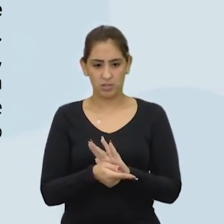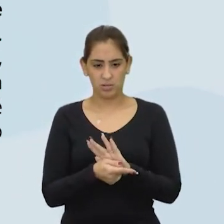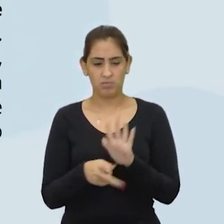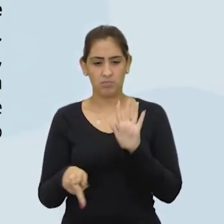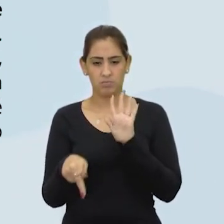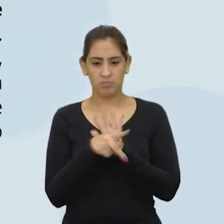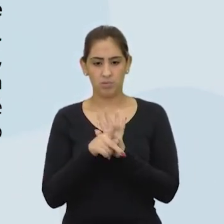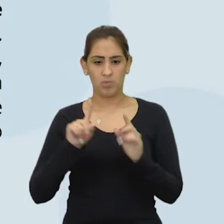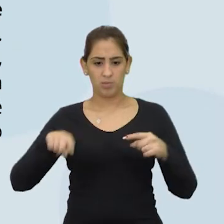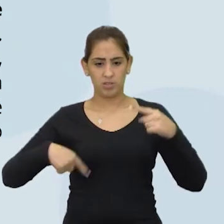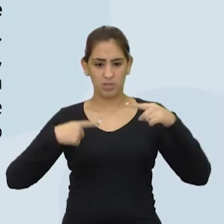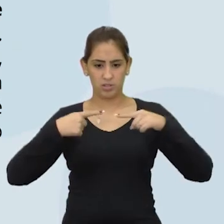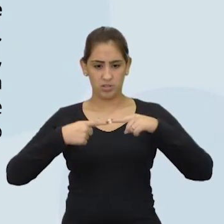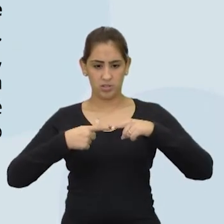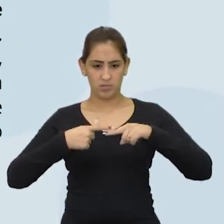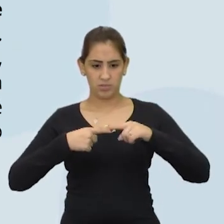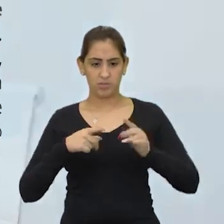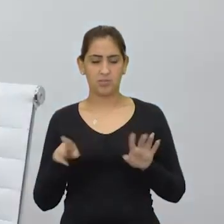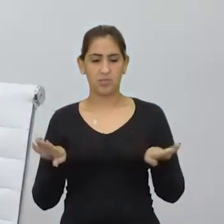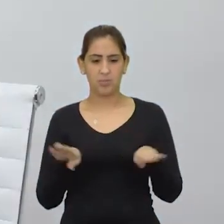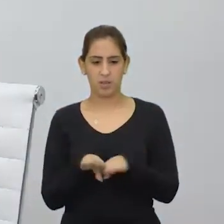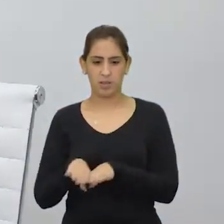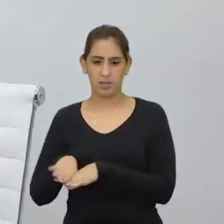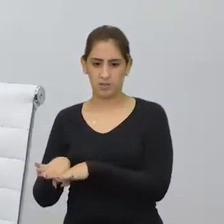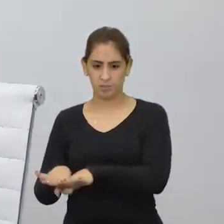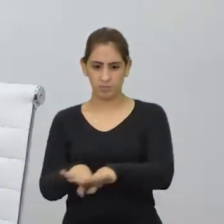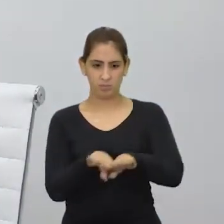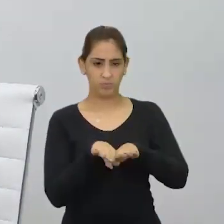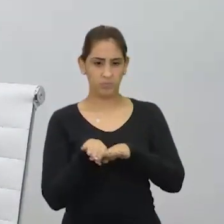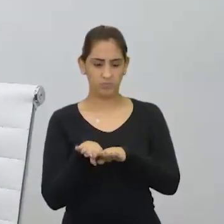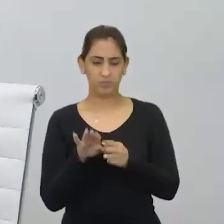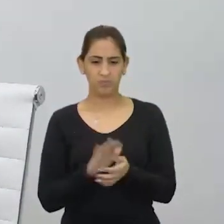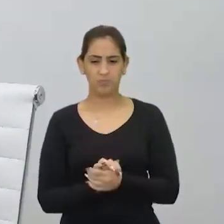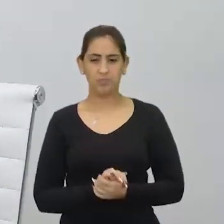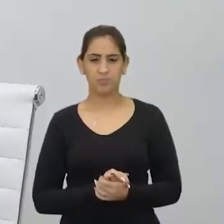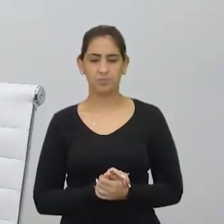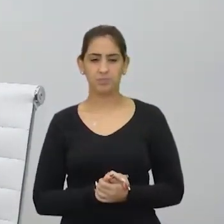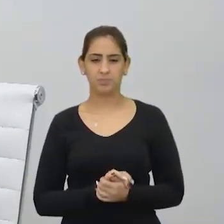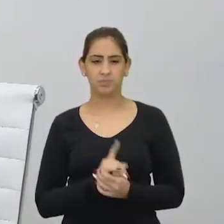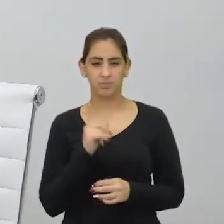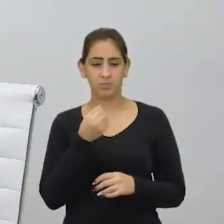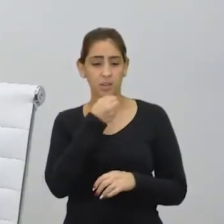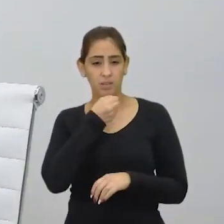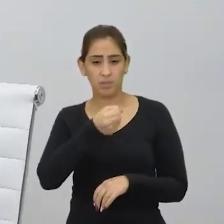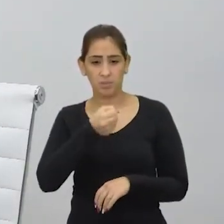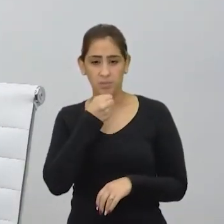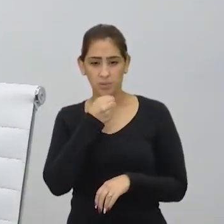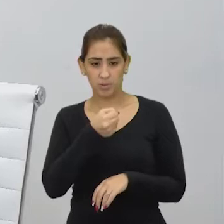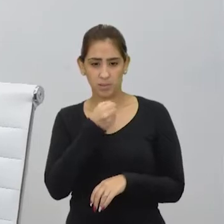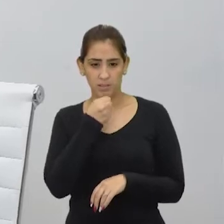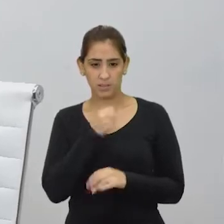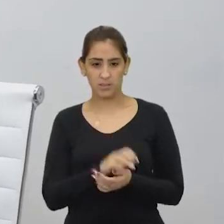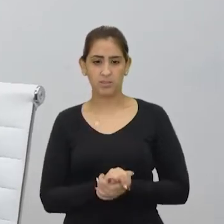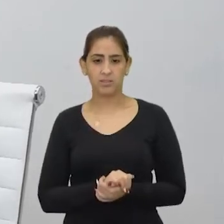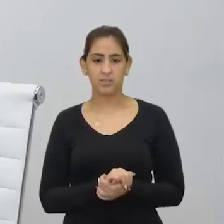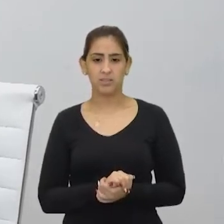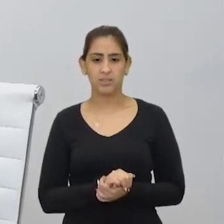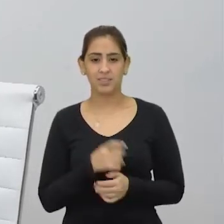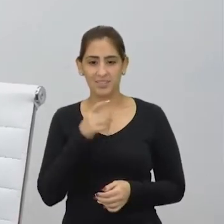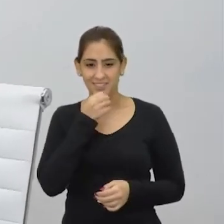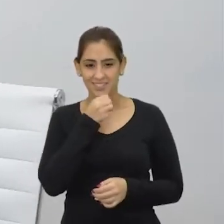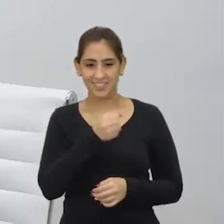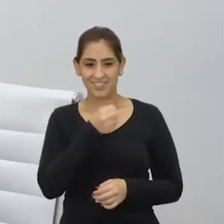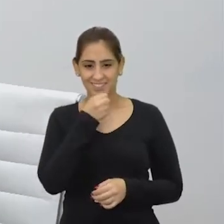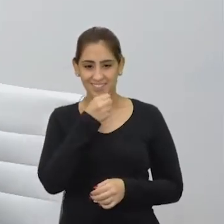norma padrão. O que estamos falando aqui é o seguinte, que numa reportagem, numa